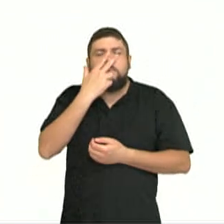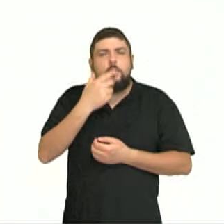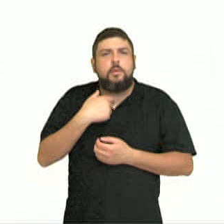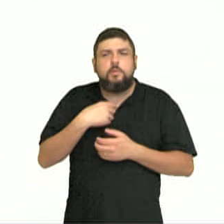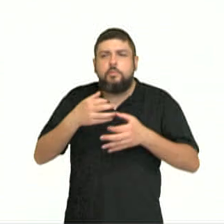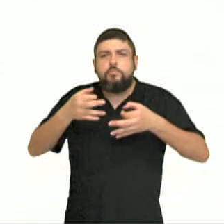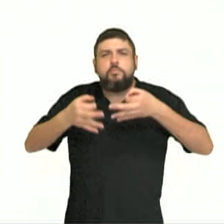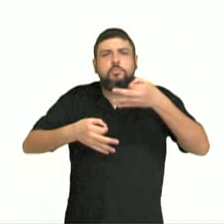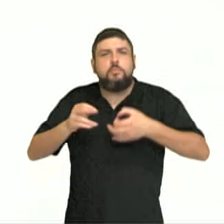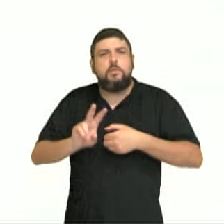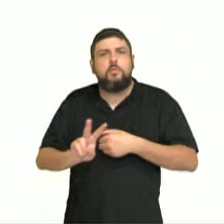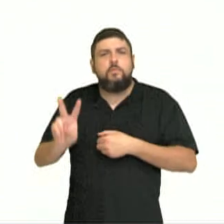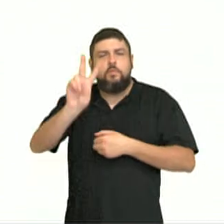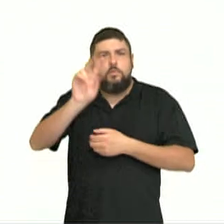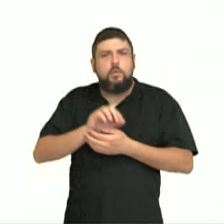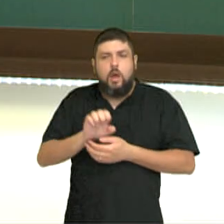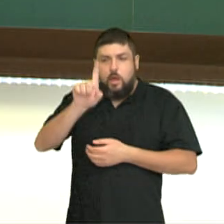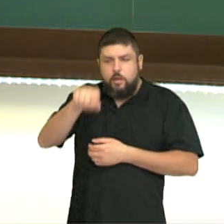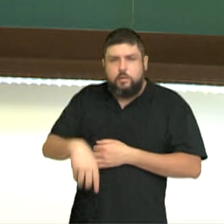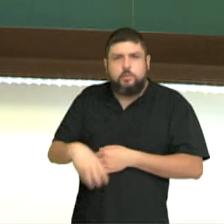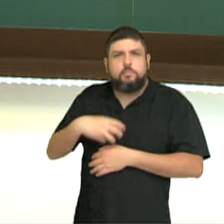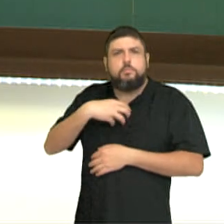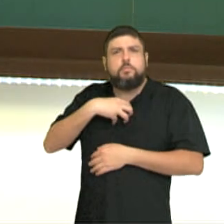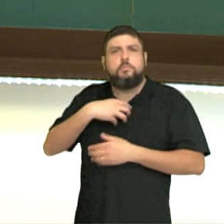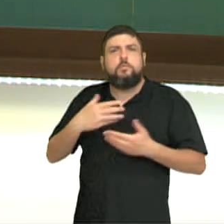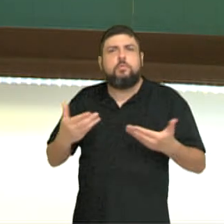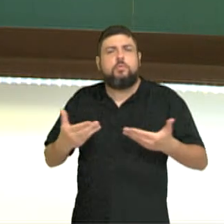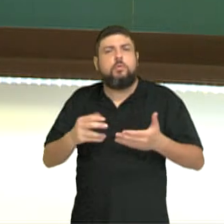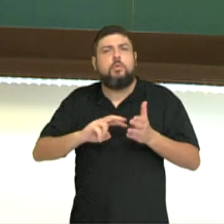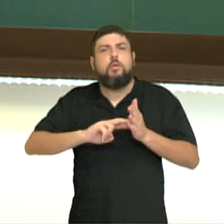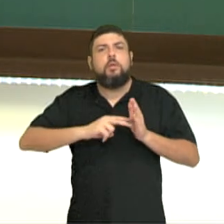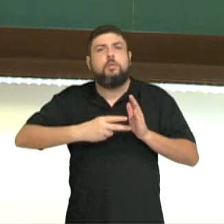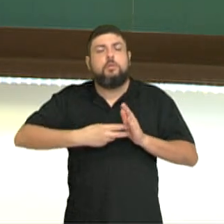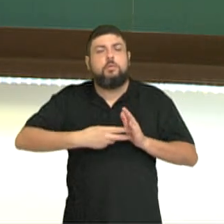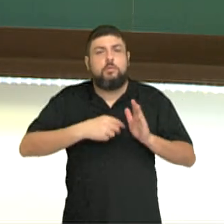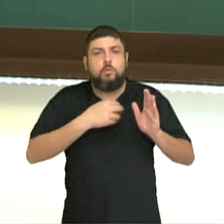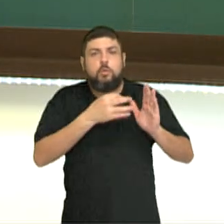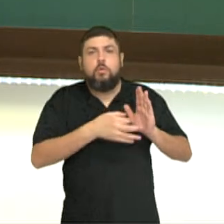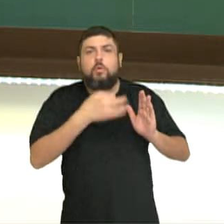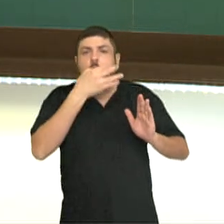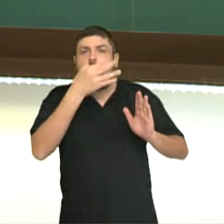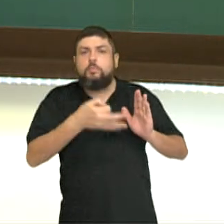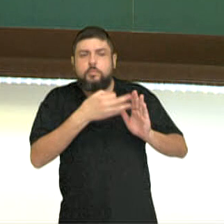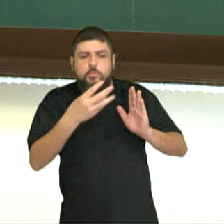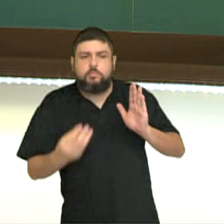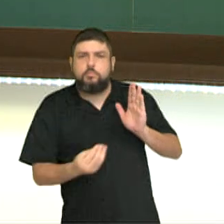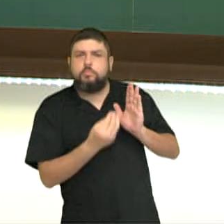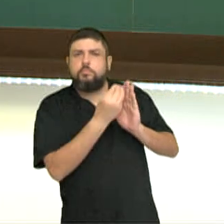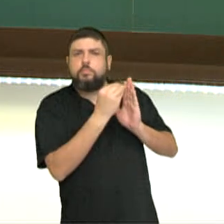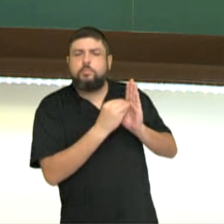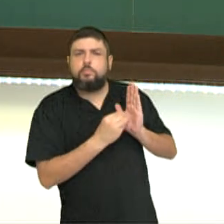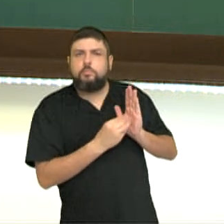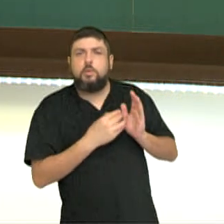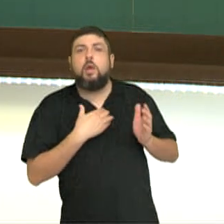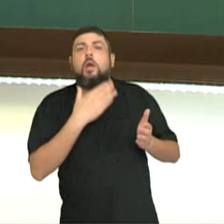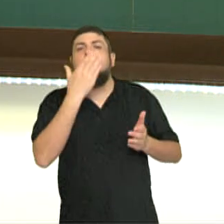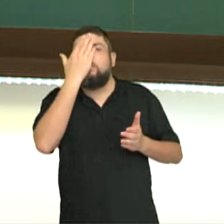estou dizendo que ela é atual, estou pondo um argumento, uma opinião, eu sei que faz parte da